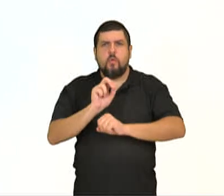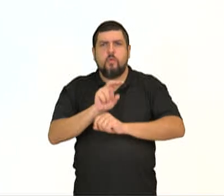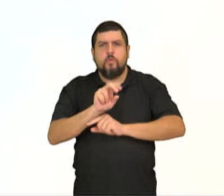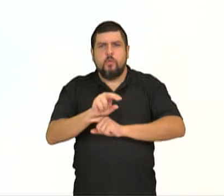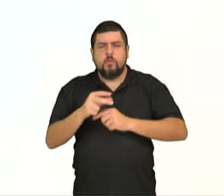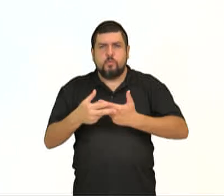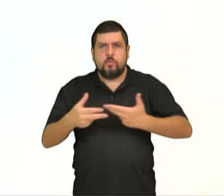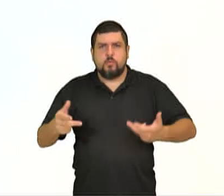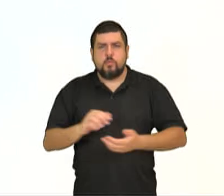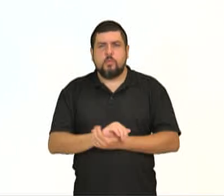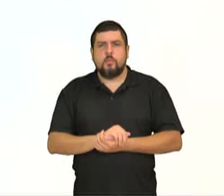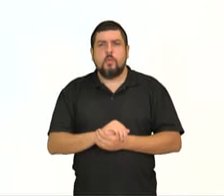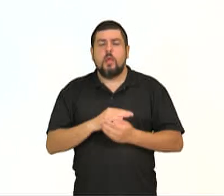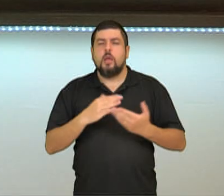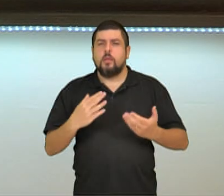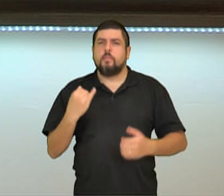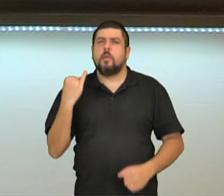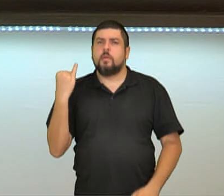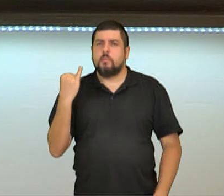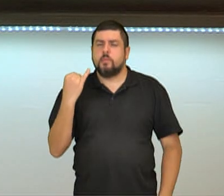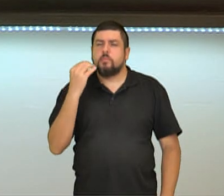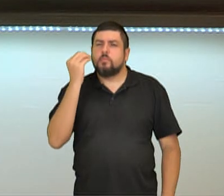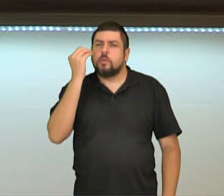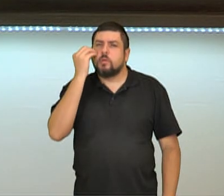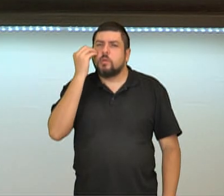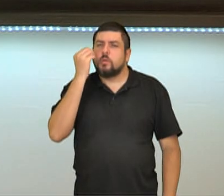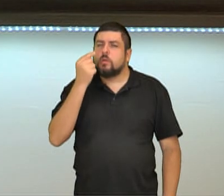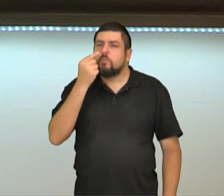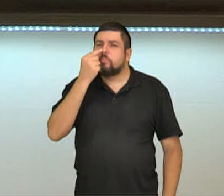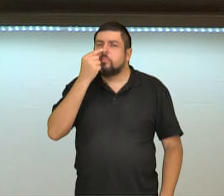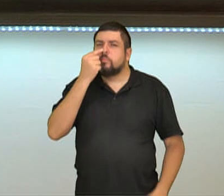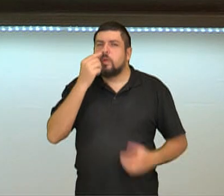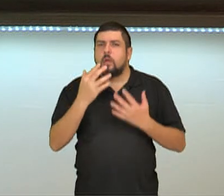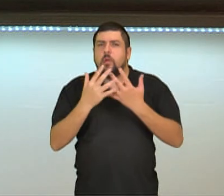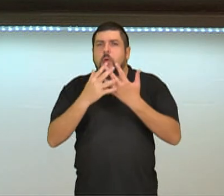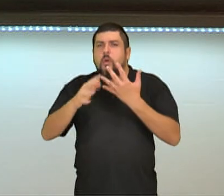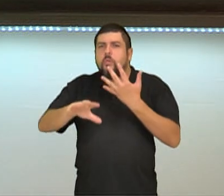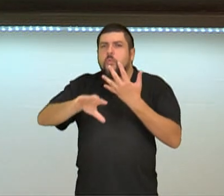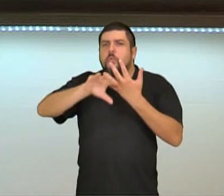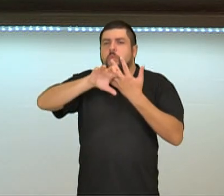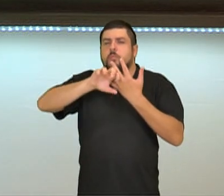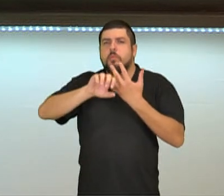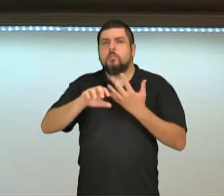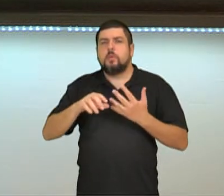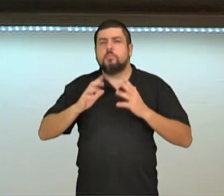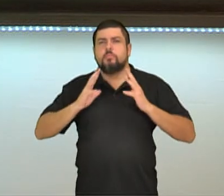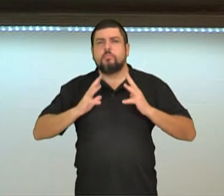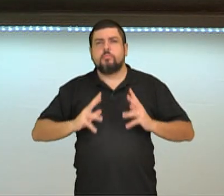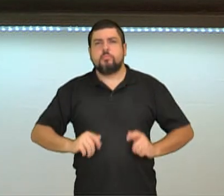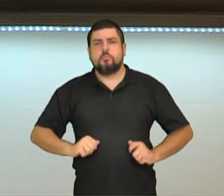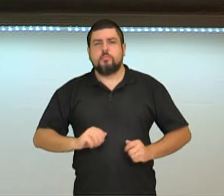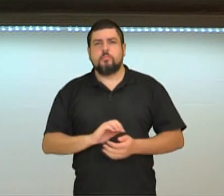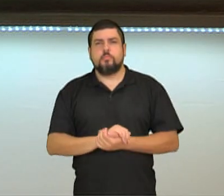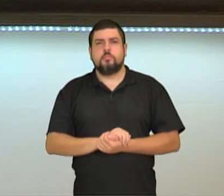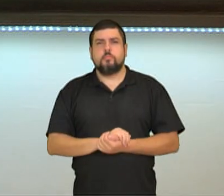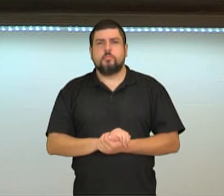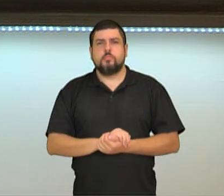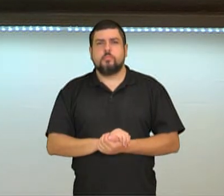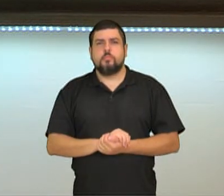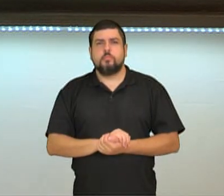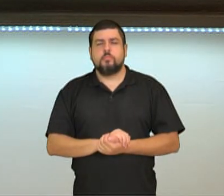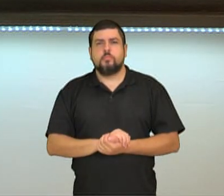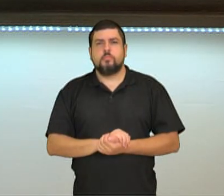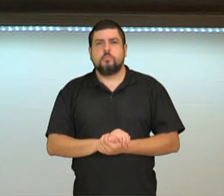Por isso que é importante respirar, tentar respirar sempre pelo nariz. A cada respiração nossa,